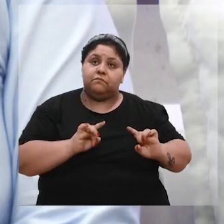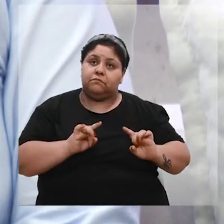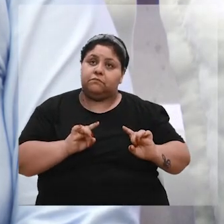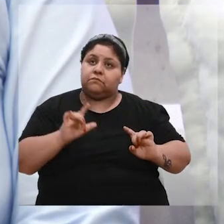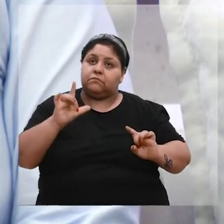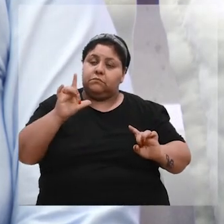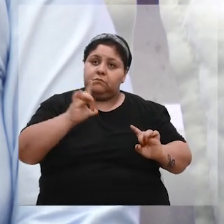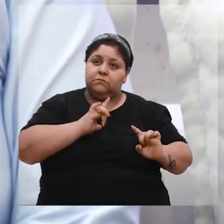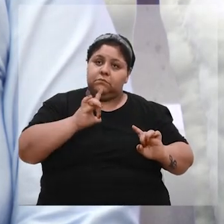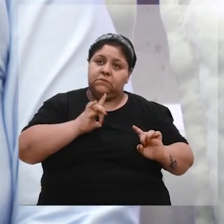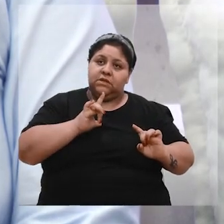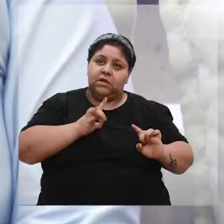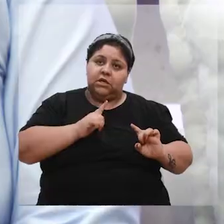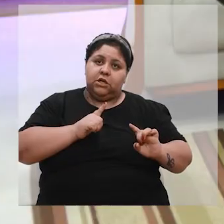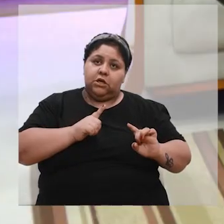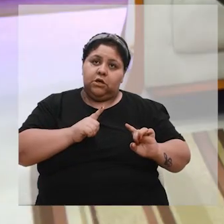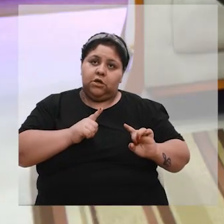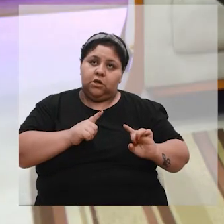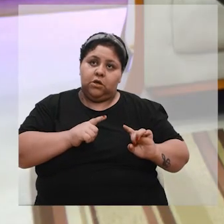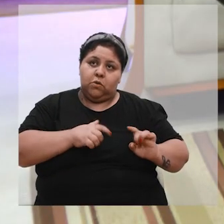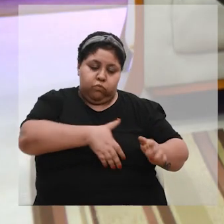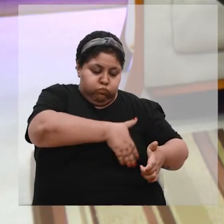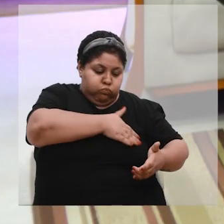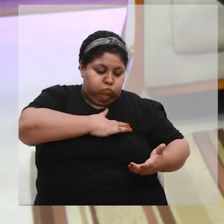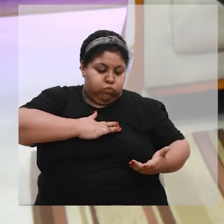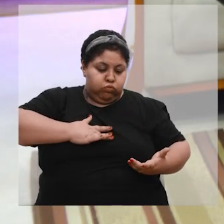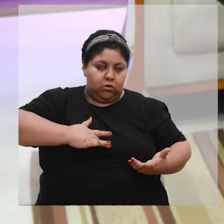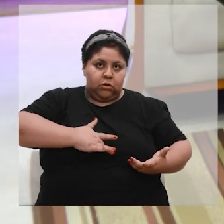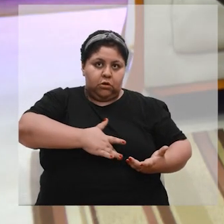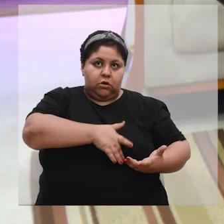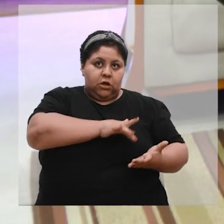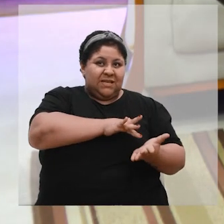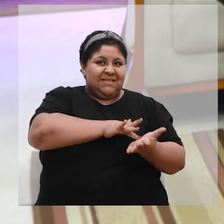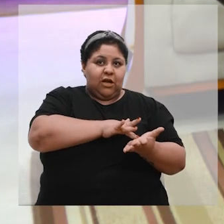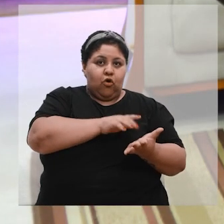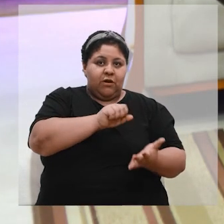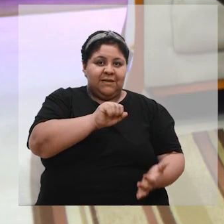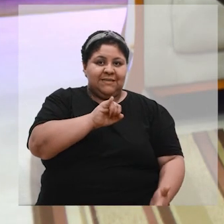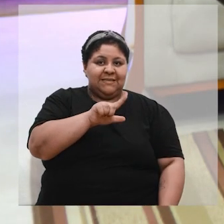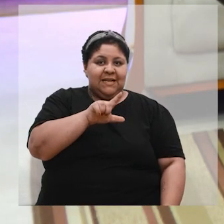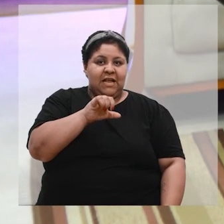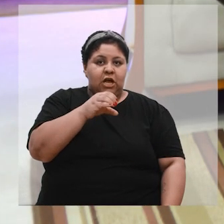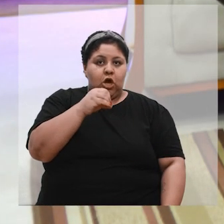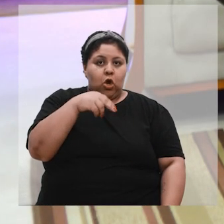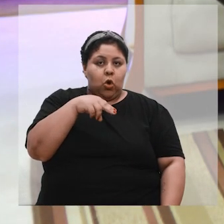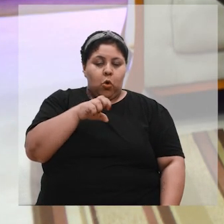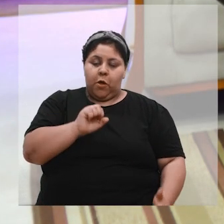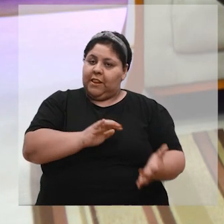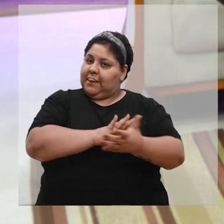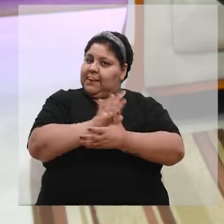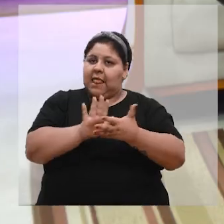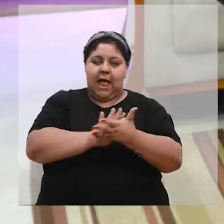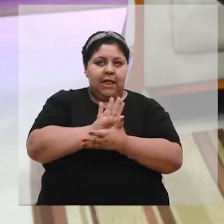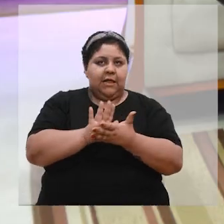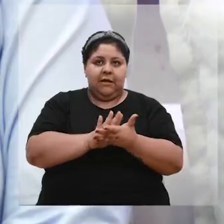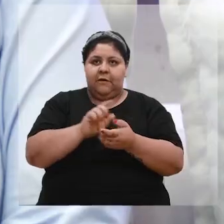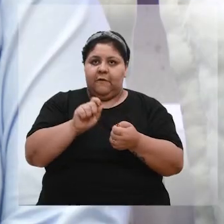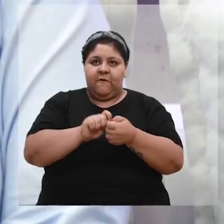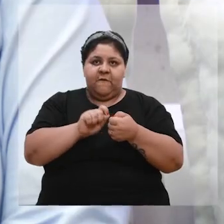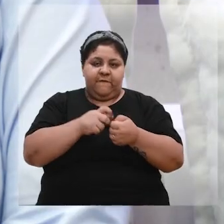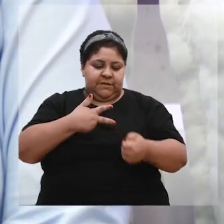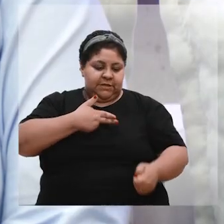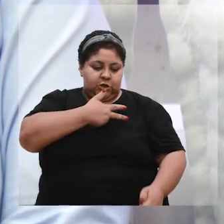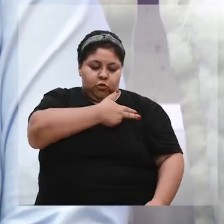Mas... E tem relação com silicone também? Não tem silicone. nenhuma reação com silicone, tá? Ao